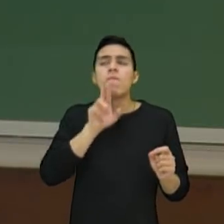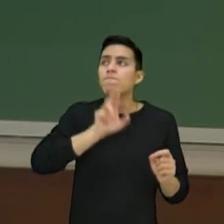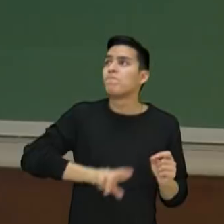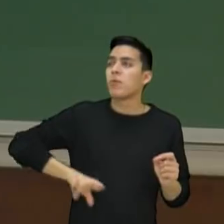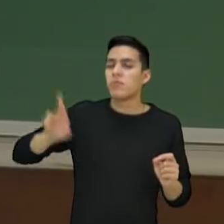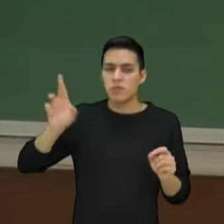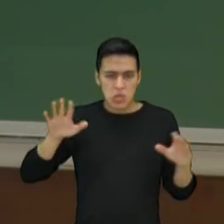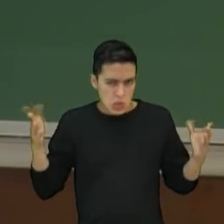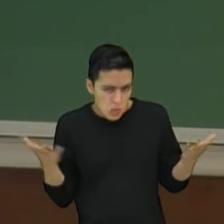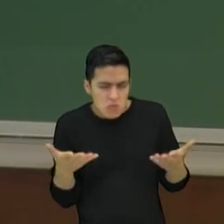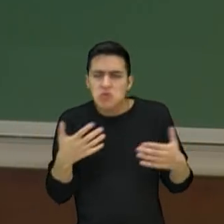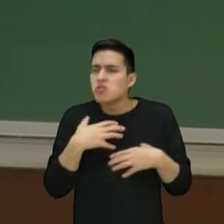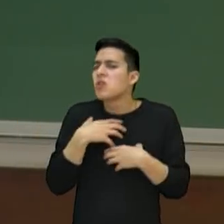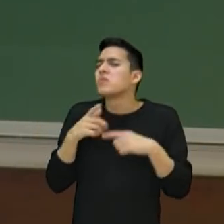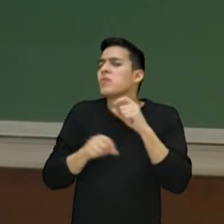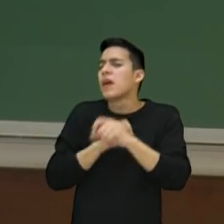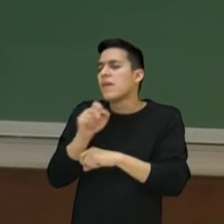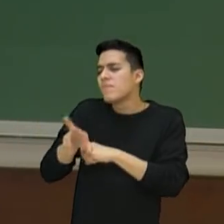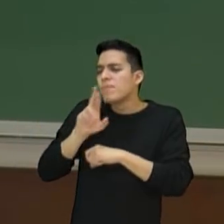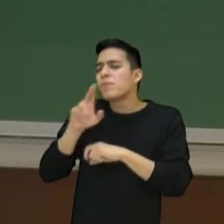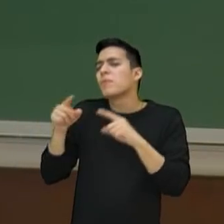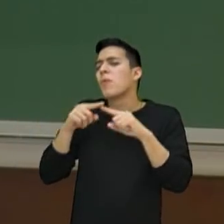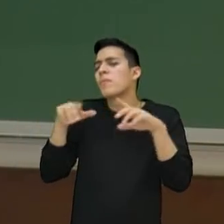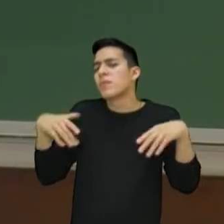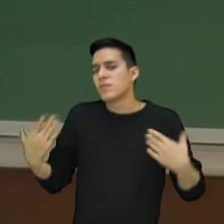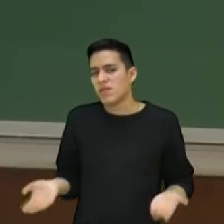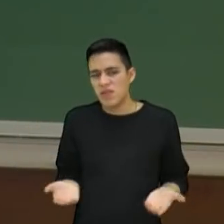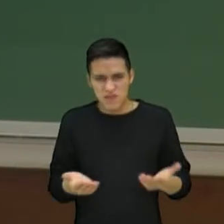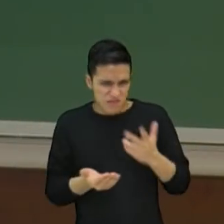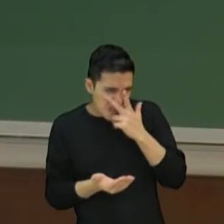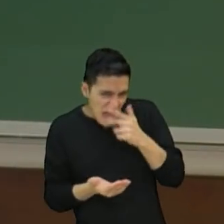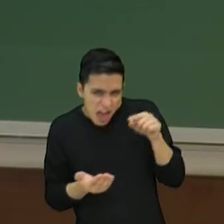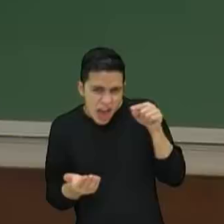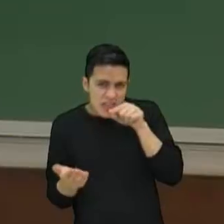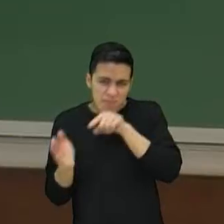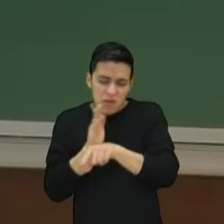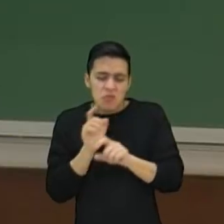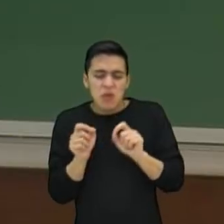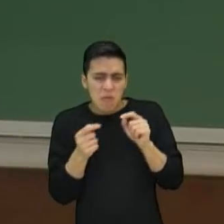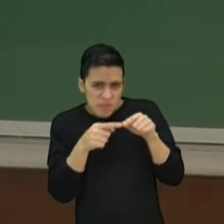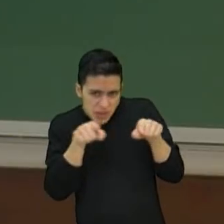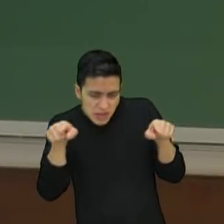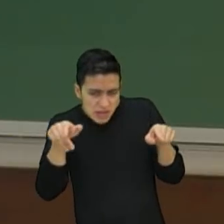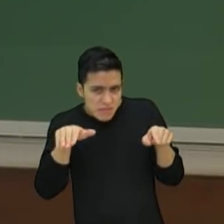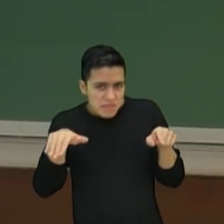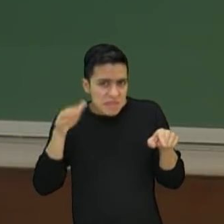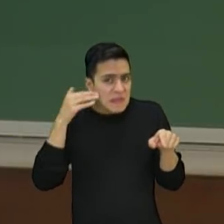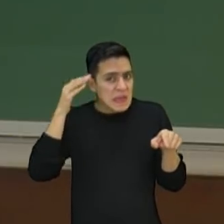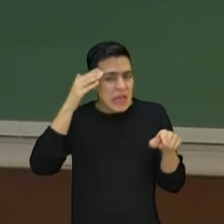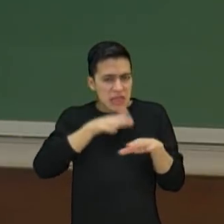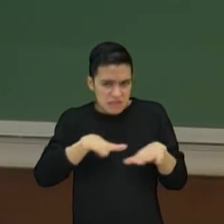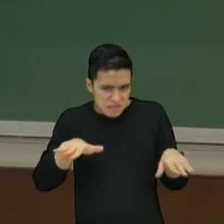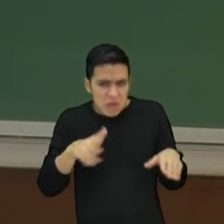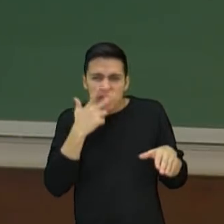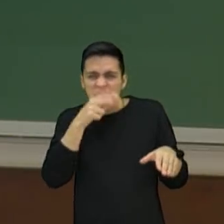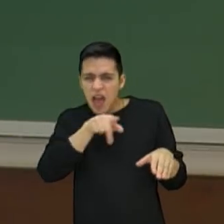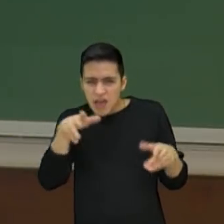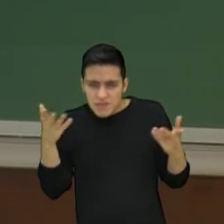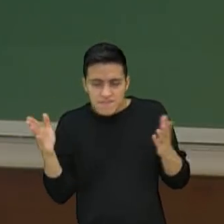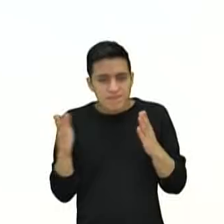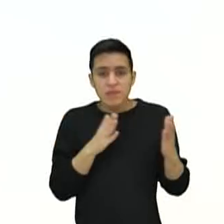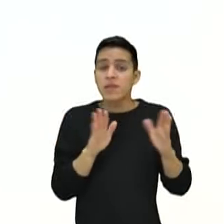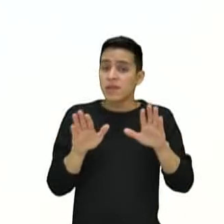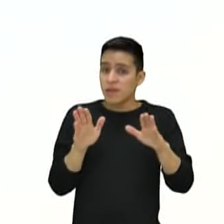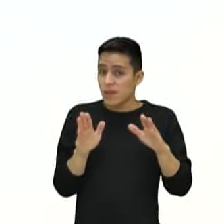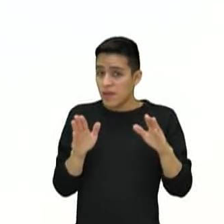hoje responderia? O que você responderia? O que acha dessa pergunta para crianças e adolescentes? Mas antes de nós refletirmos a respeito disso aqui, vamos observar o texto.